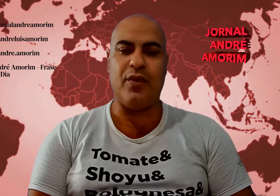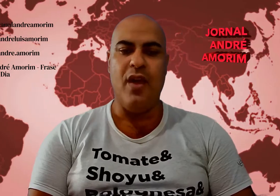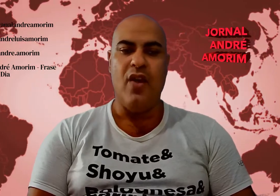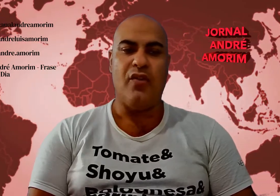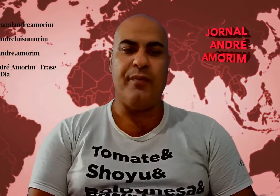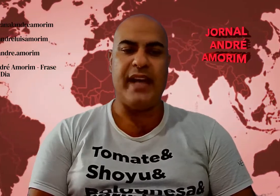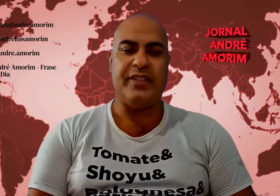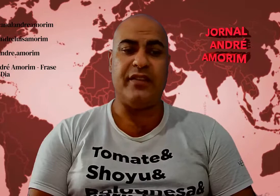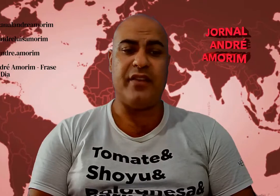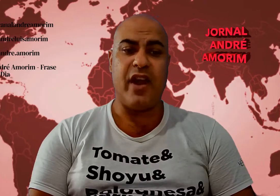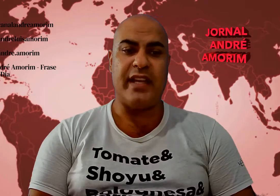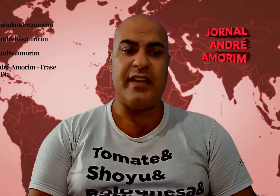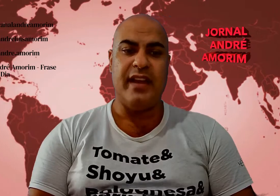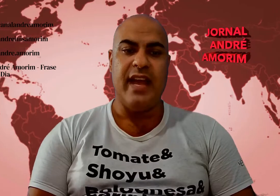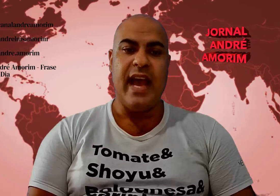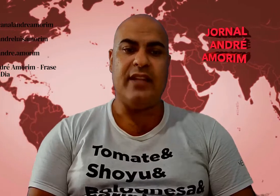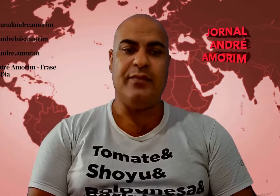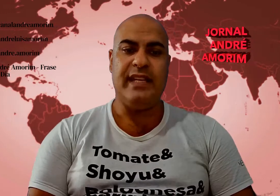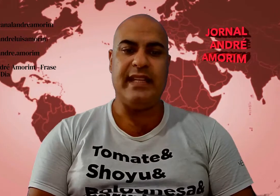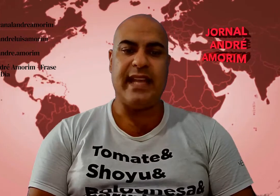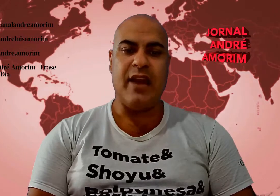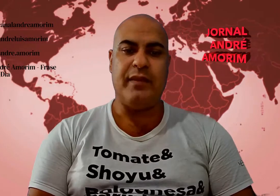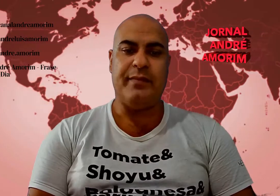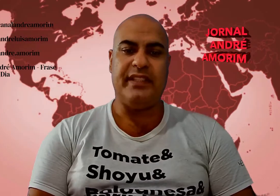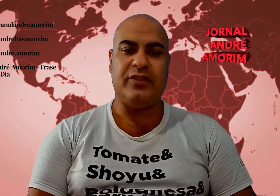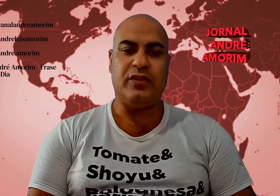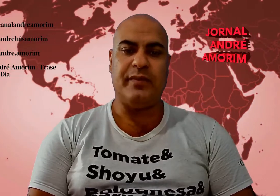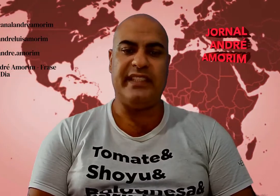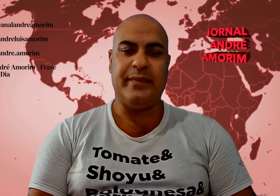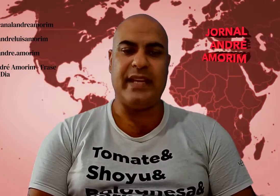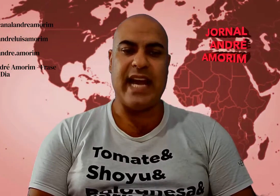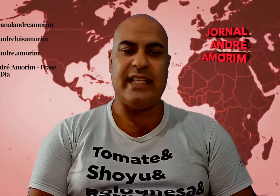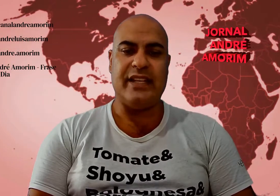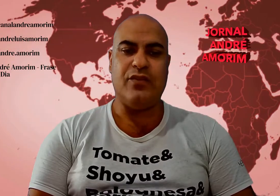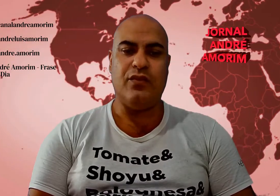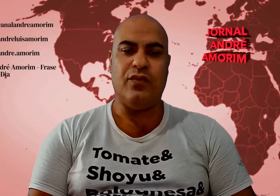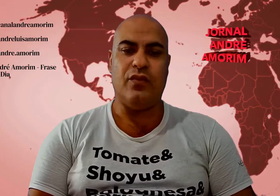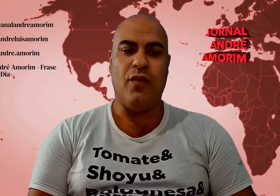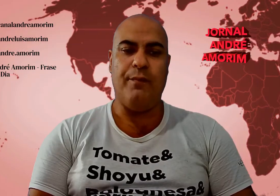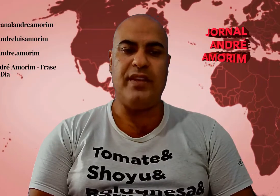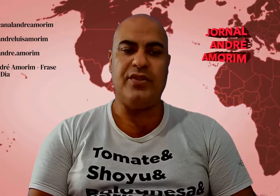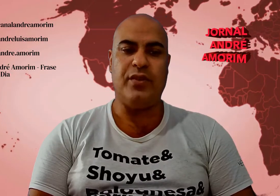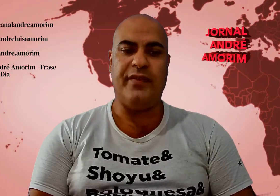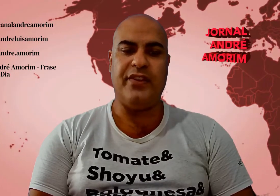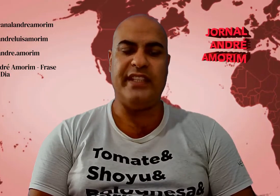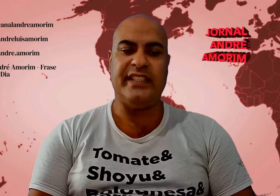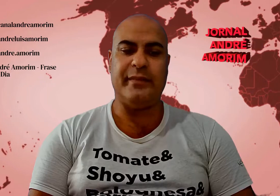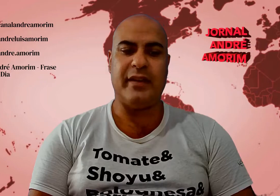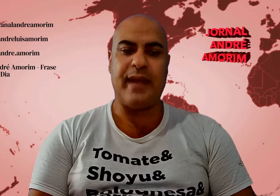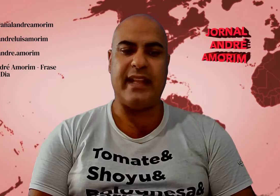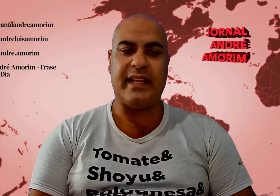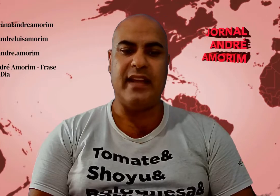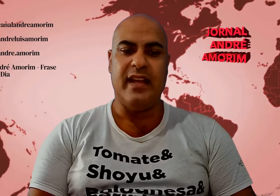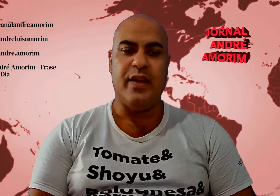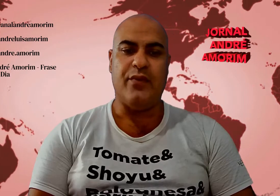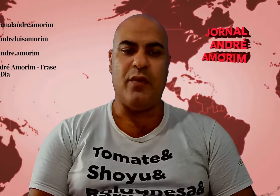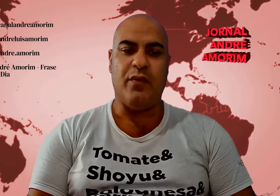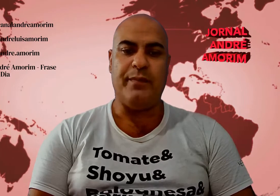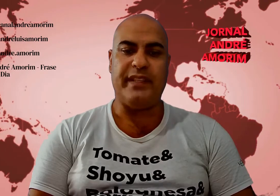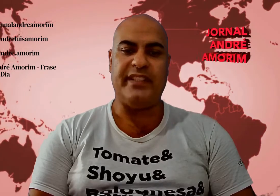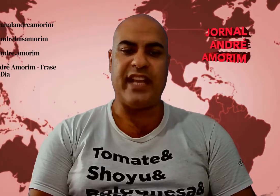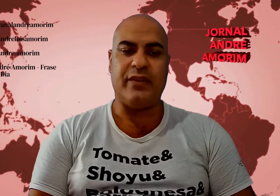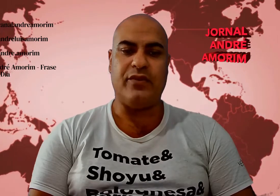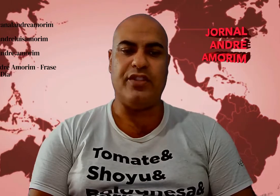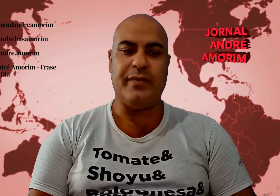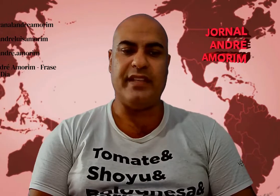Street Capital, com base em Nova York. A Dominion é uma empresa totalmente separada e um competidor feroz da Smartmatic,